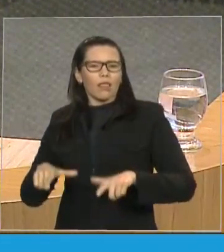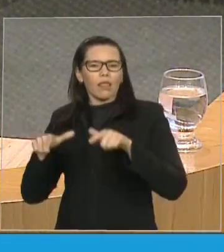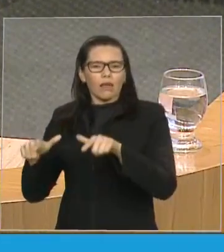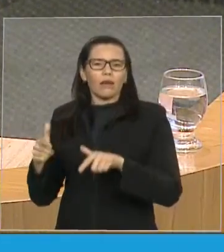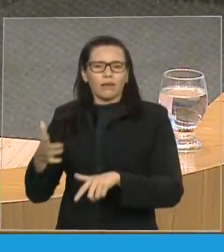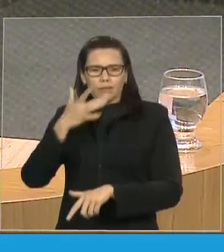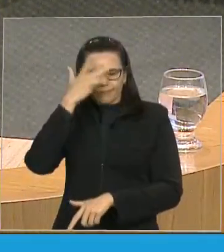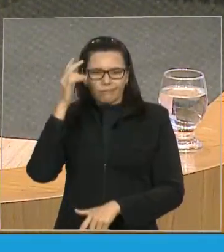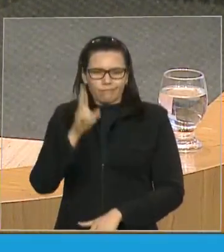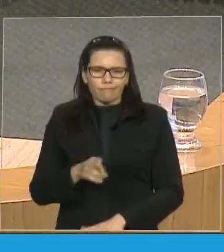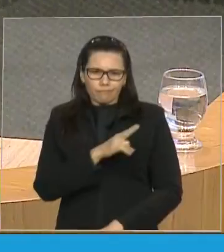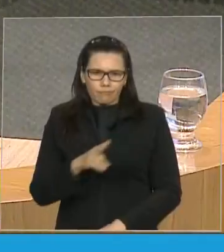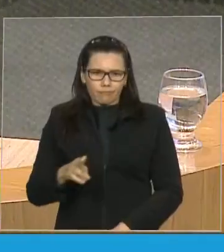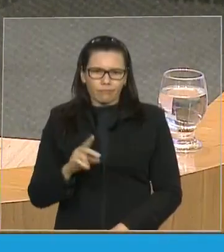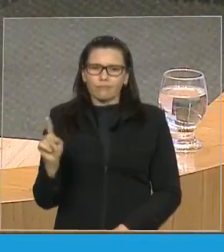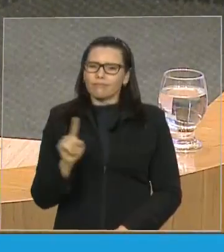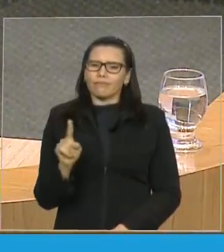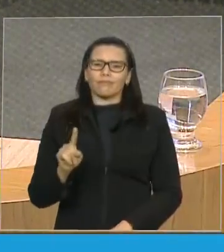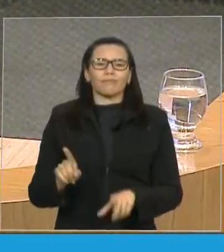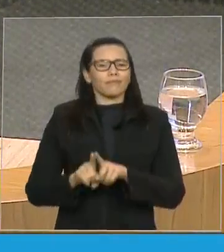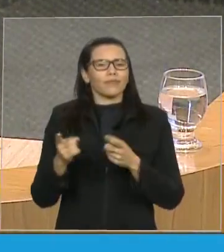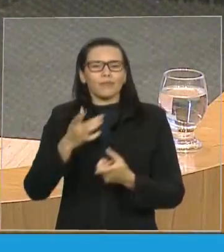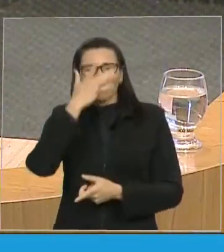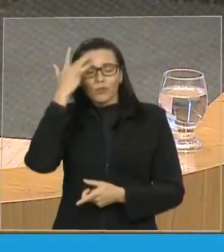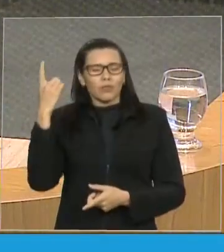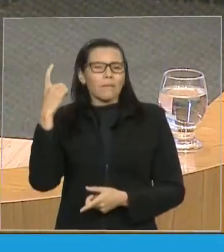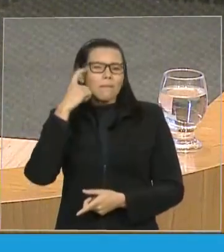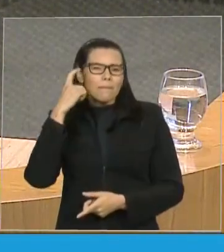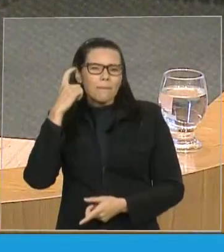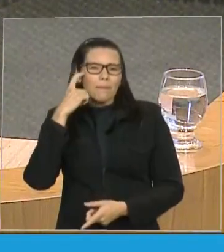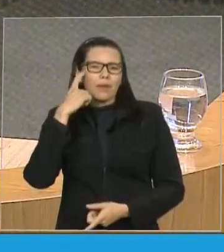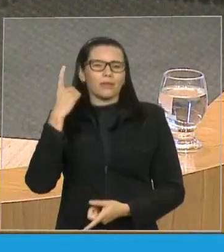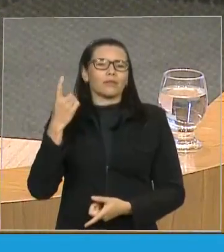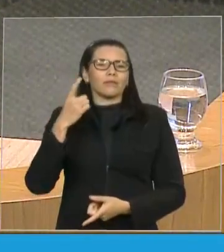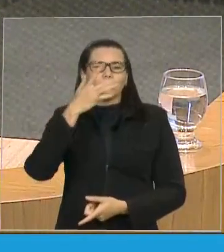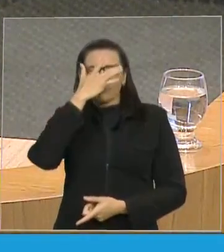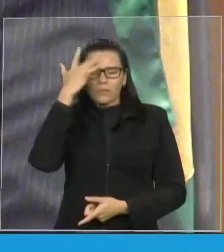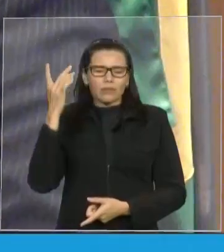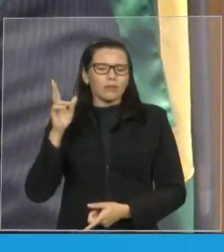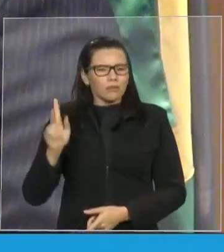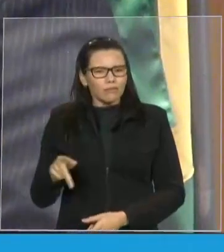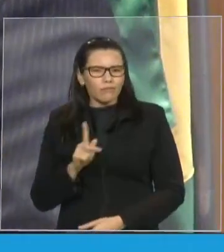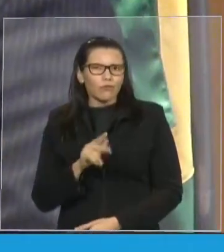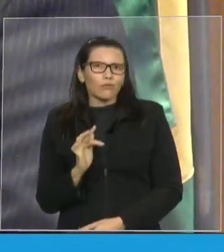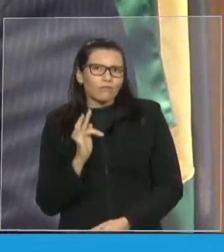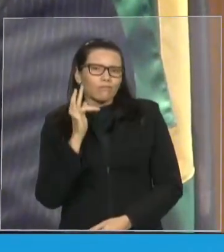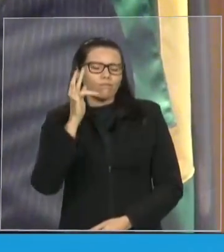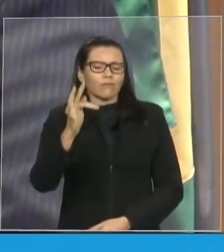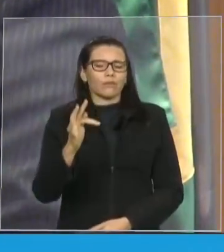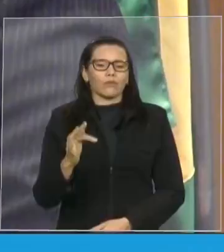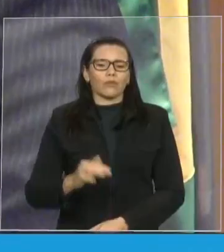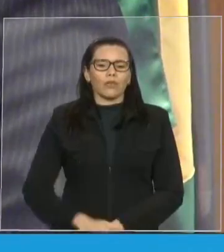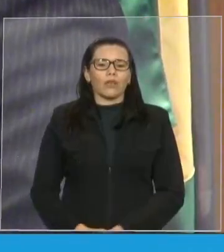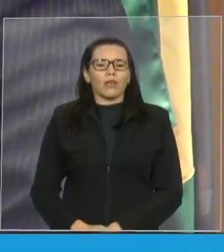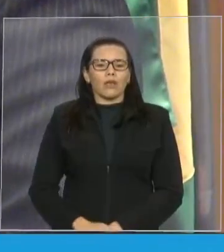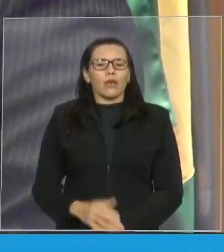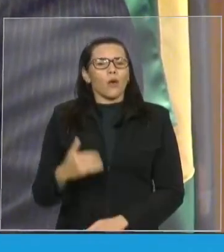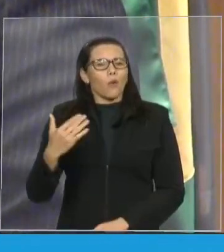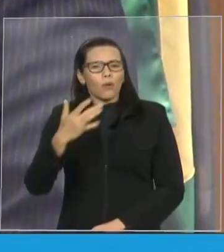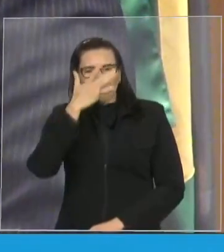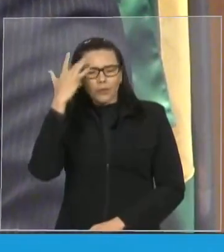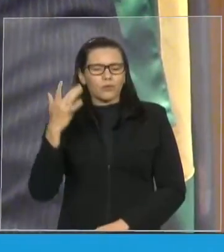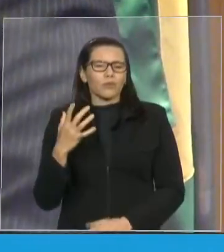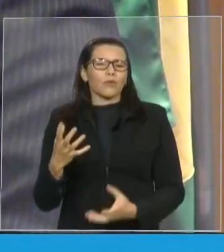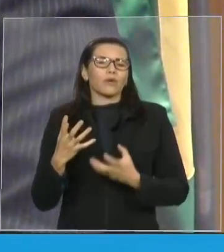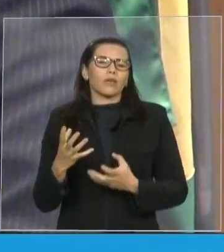e com este objetivo, de em todos os locais onde chega alguém que é um discípulo de Jesus, ele